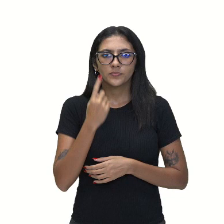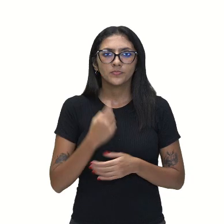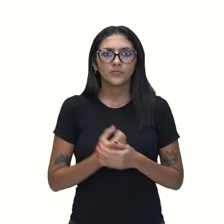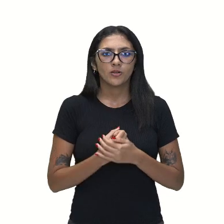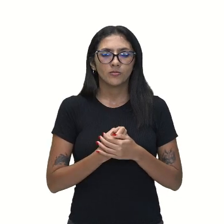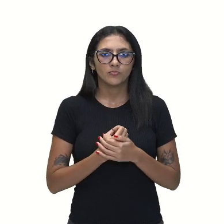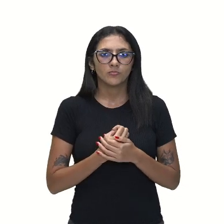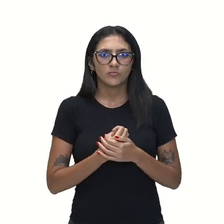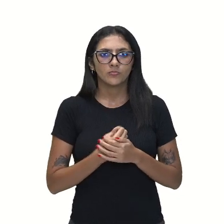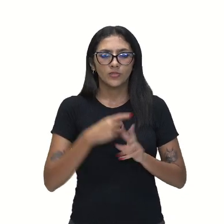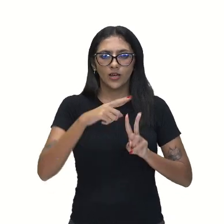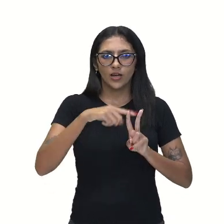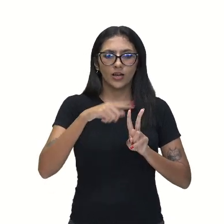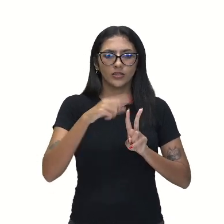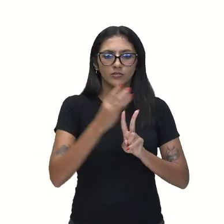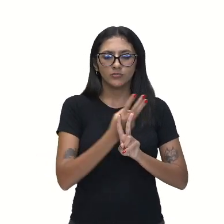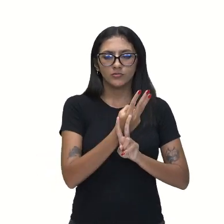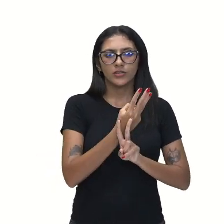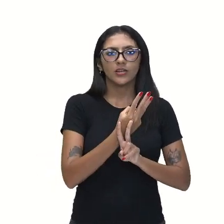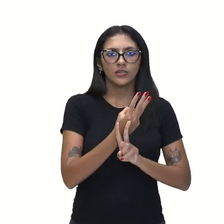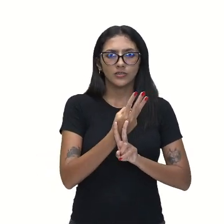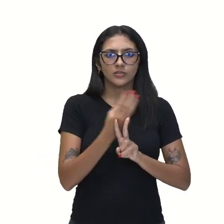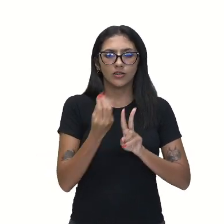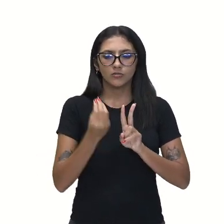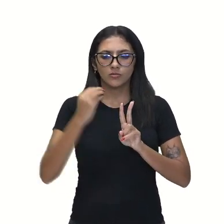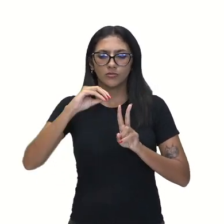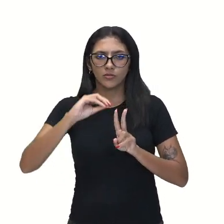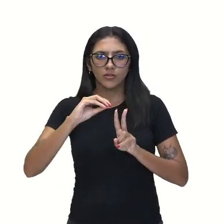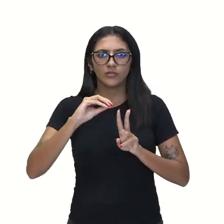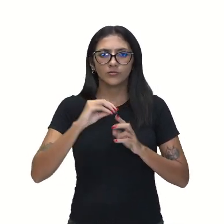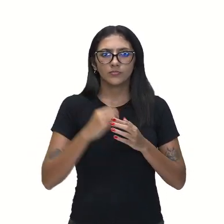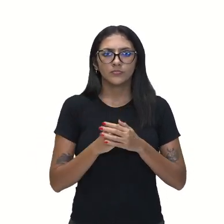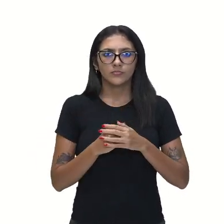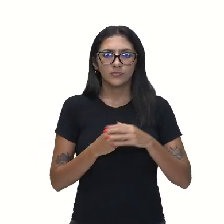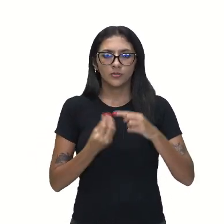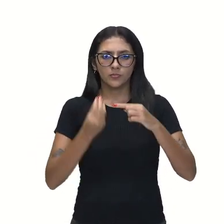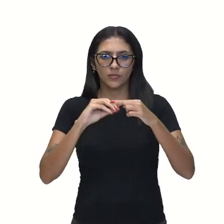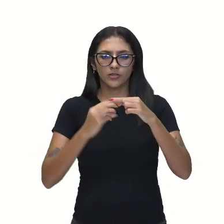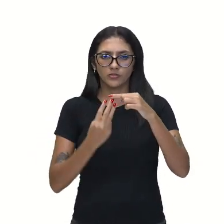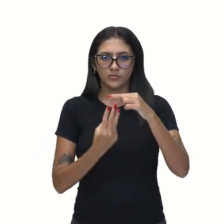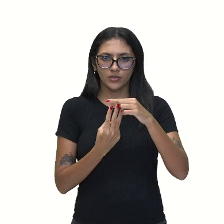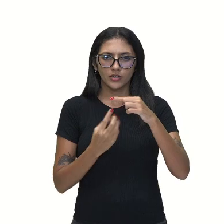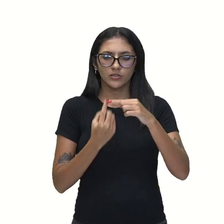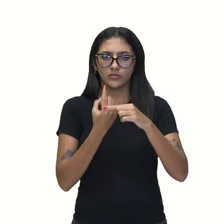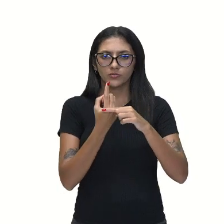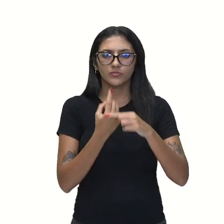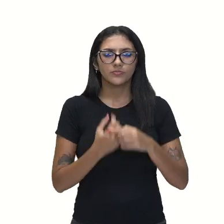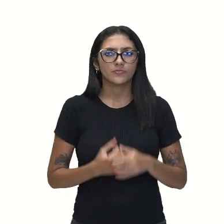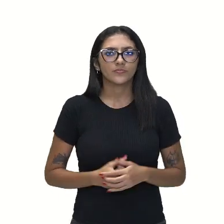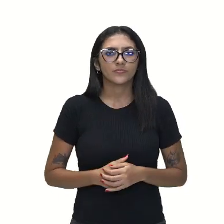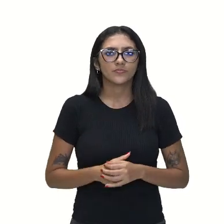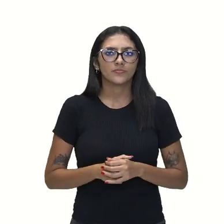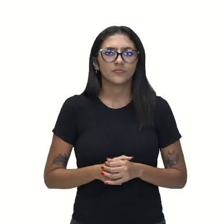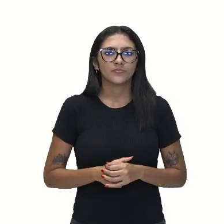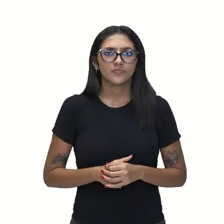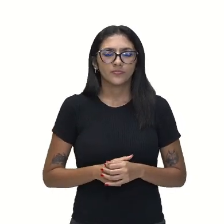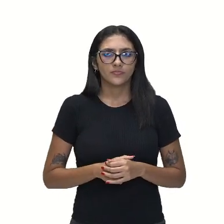o denominador da fração. E o expoente 1 aqui do 9 virou o numerador da fração. Sempre assim,